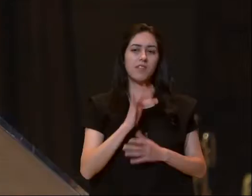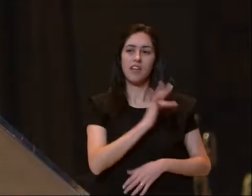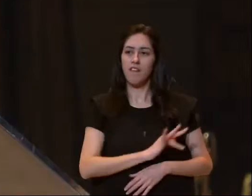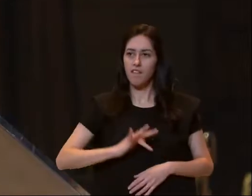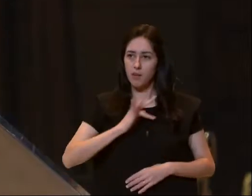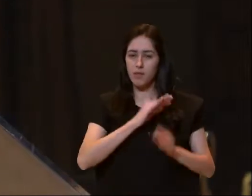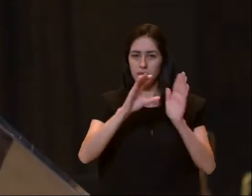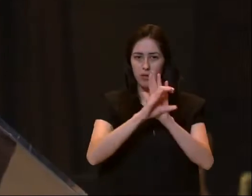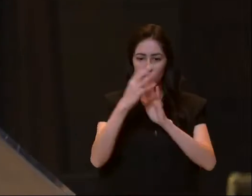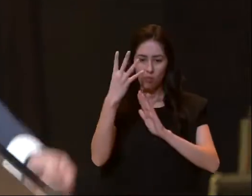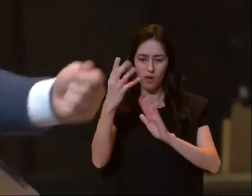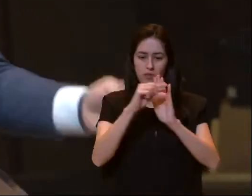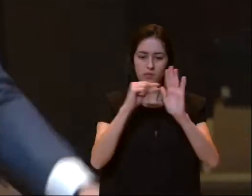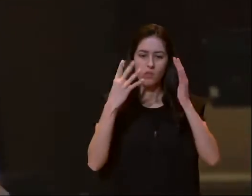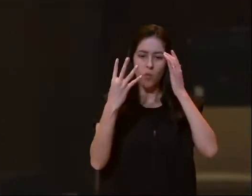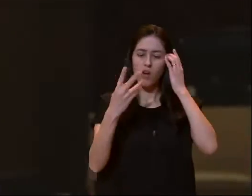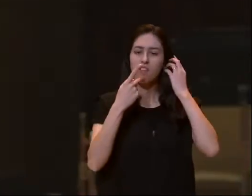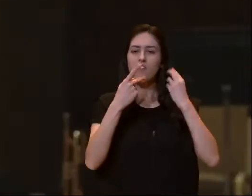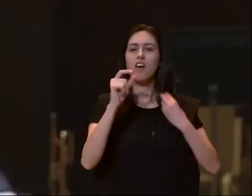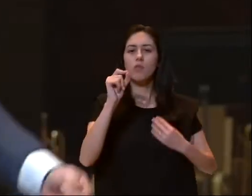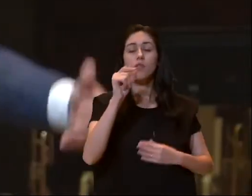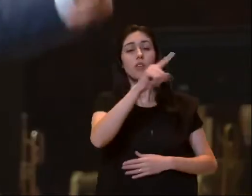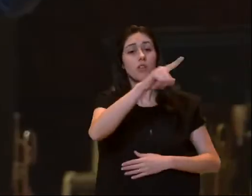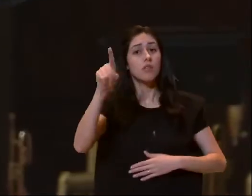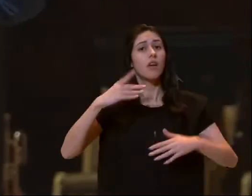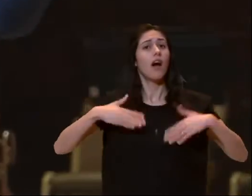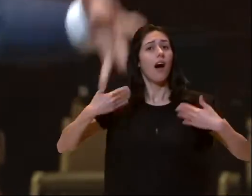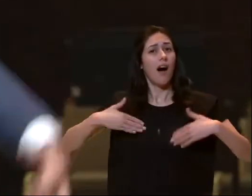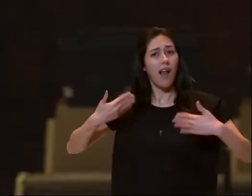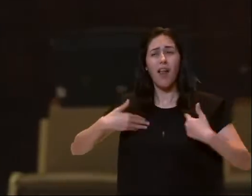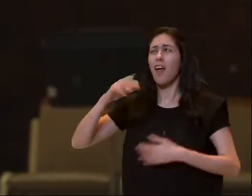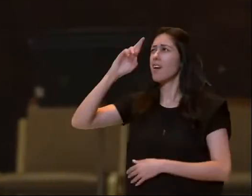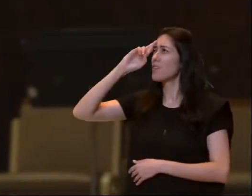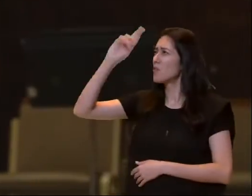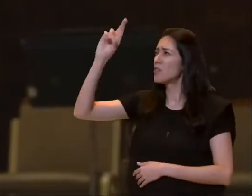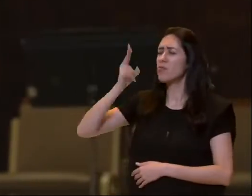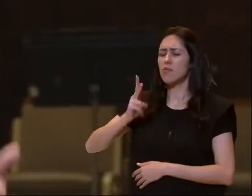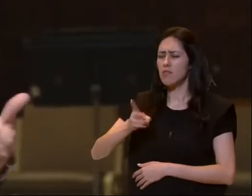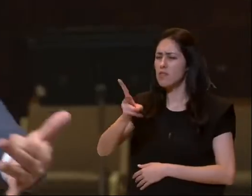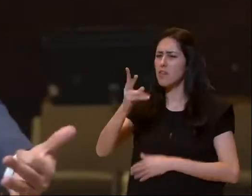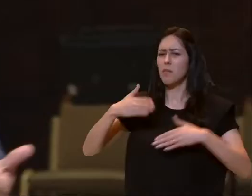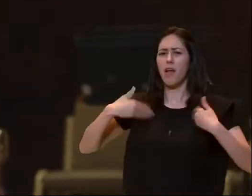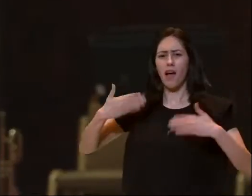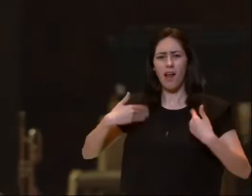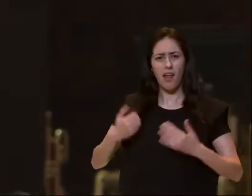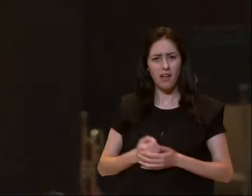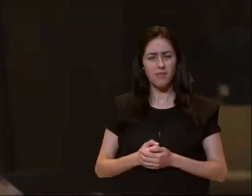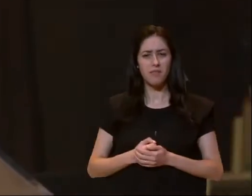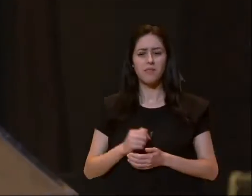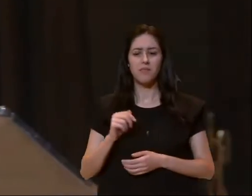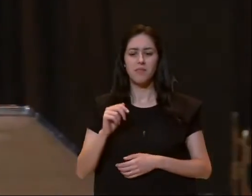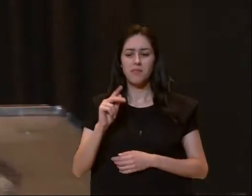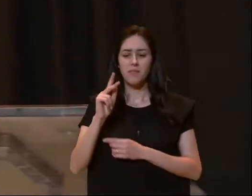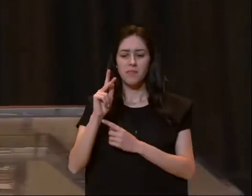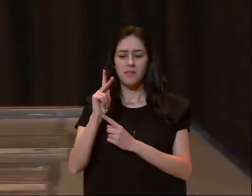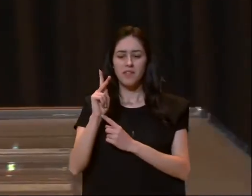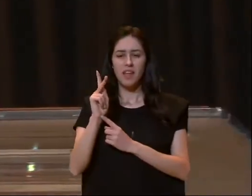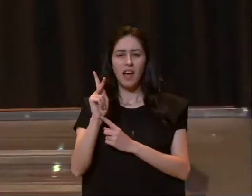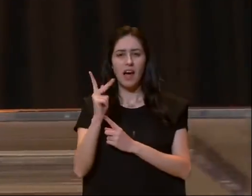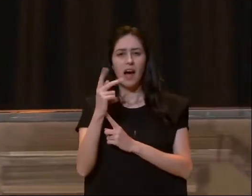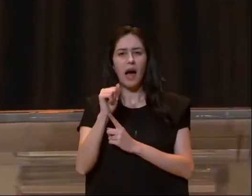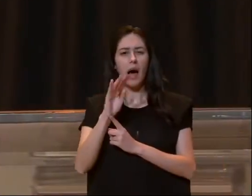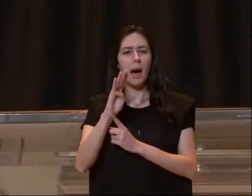Filipenses 4:4, alegrem-se no Senhor, alegrem-se sempre. Abacuque, quando está lá numa